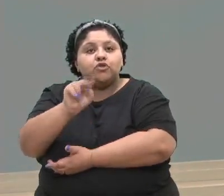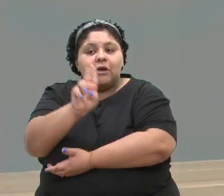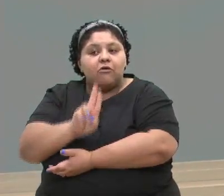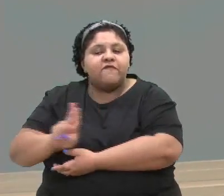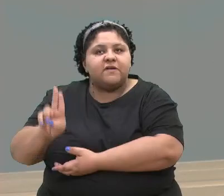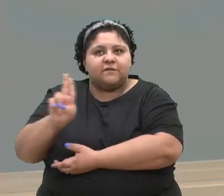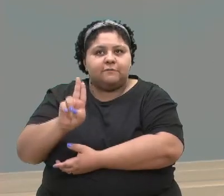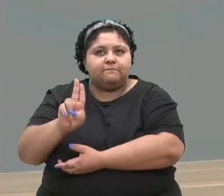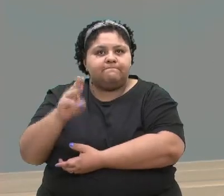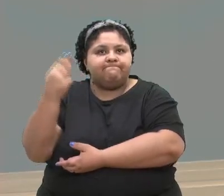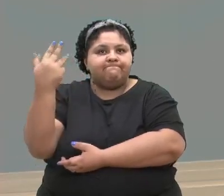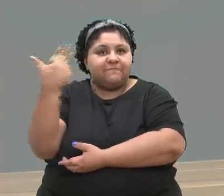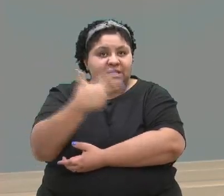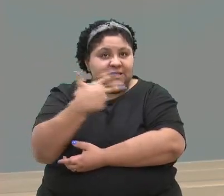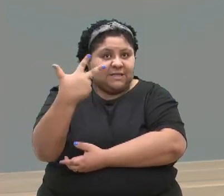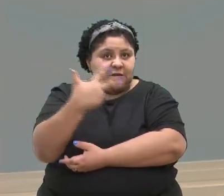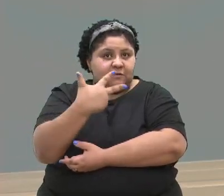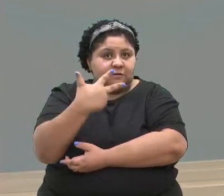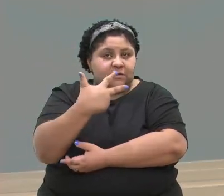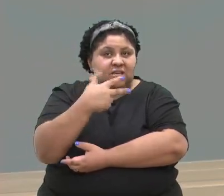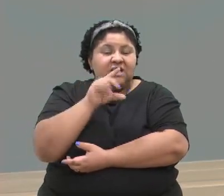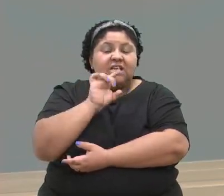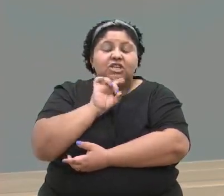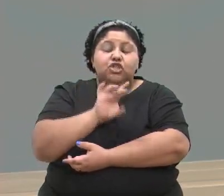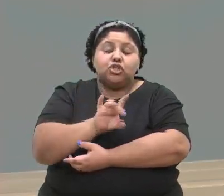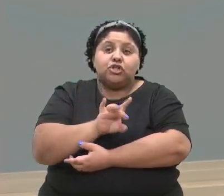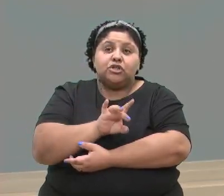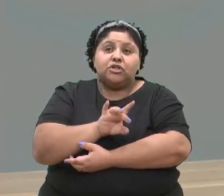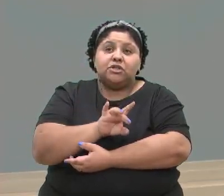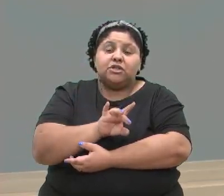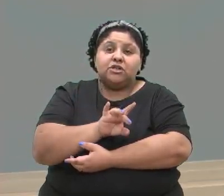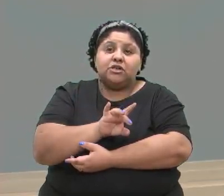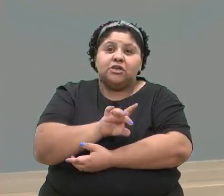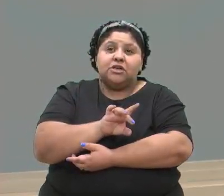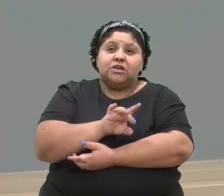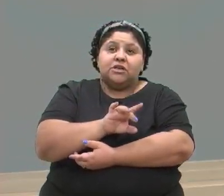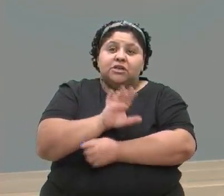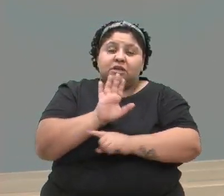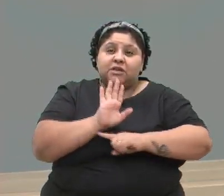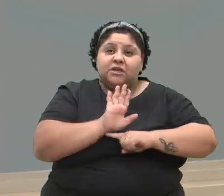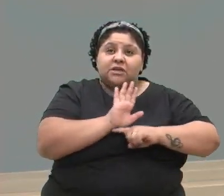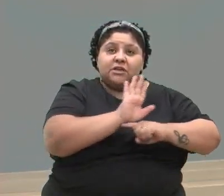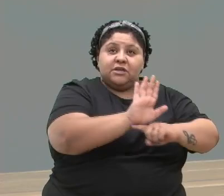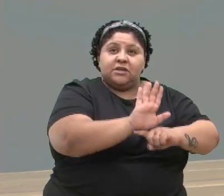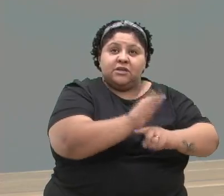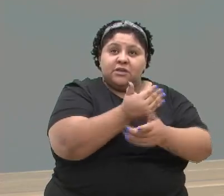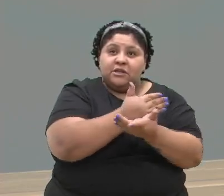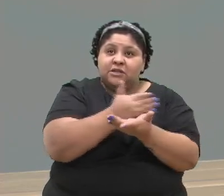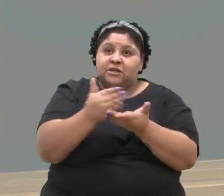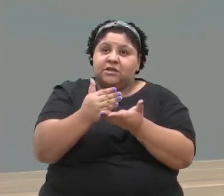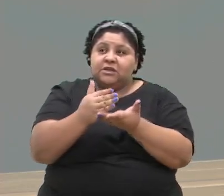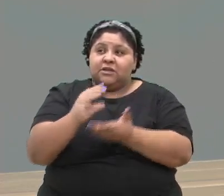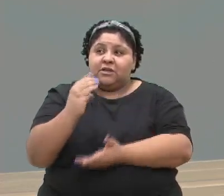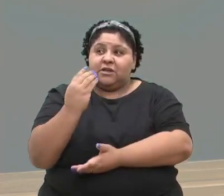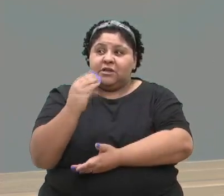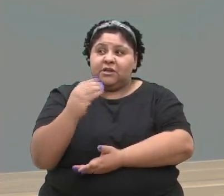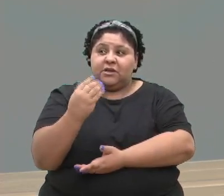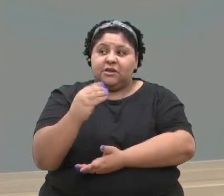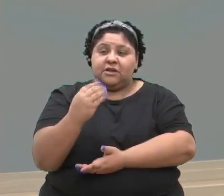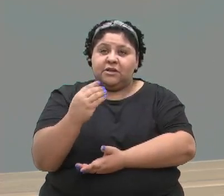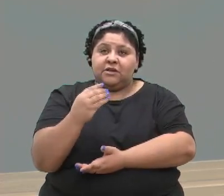universidade. Terceiro, só de auxílio de iniciação científica